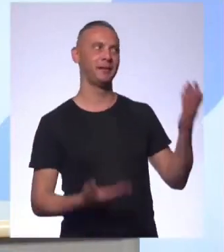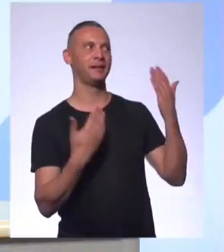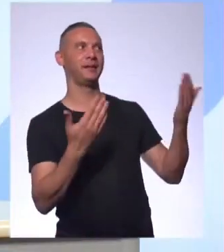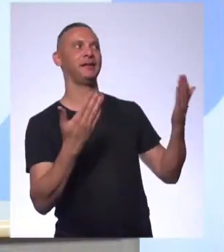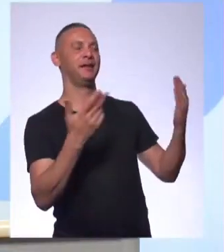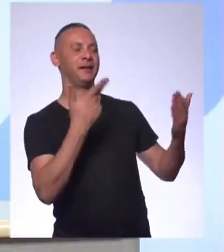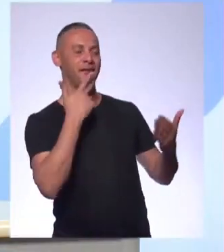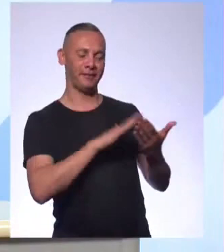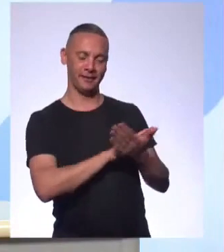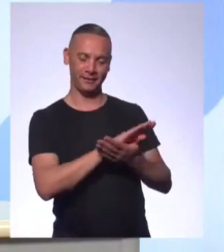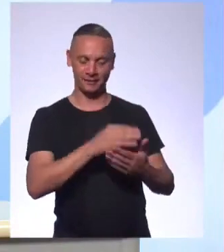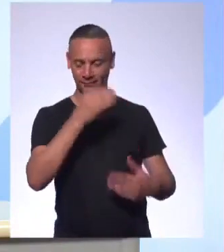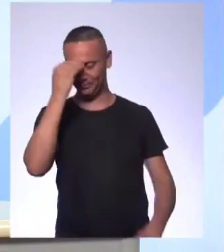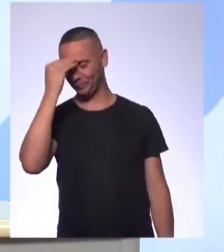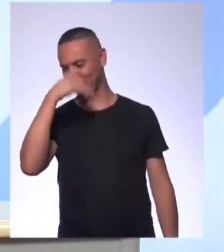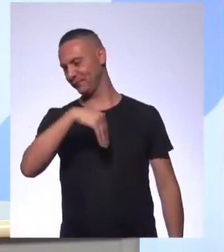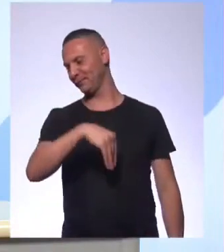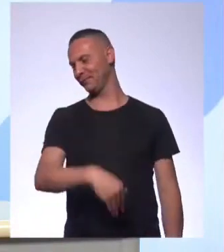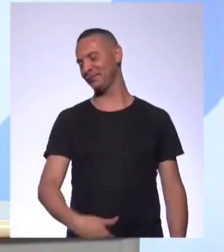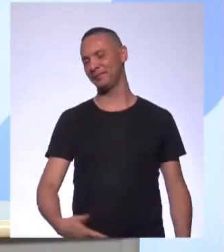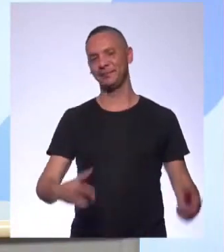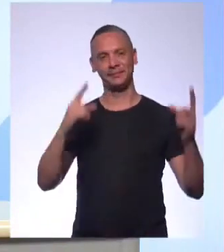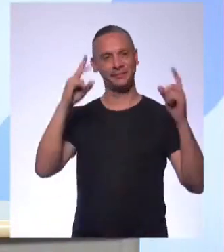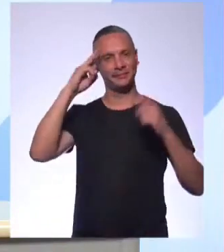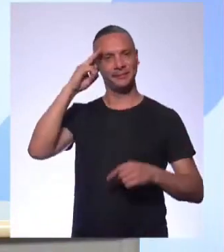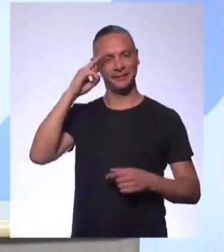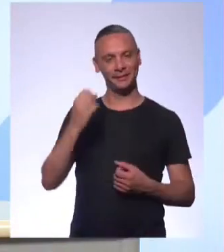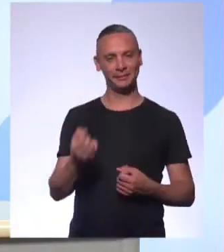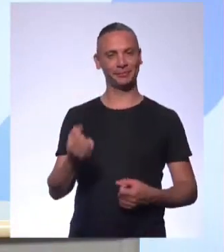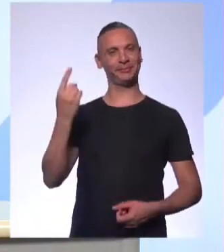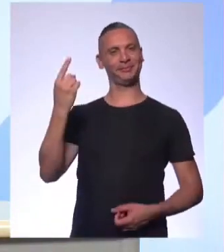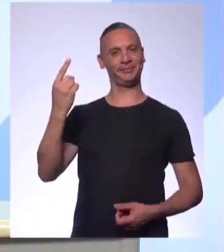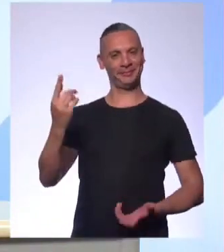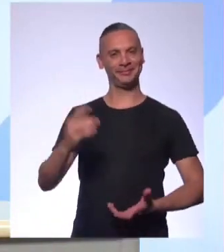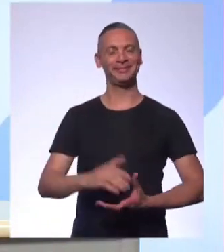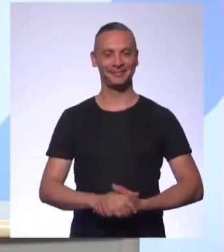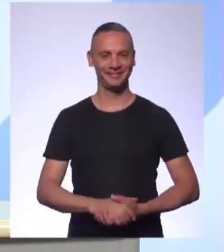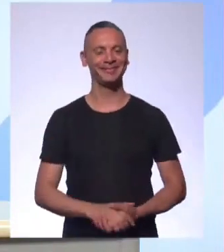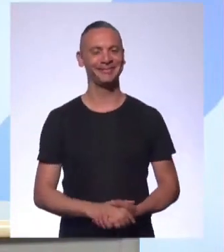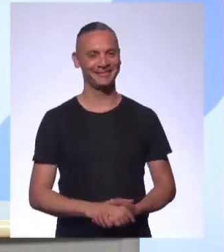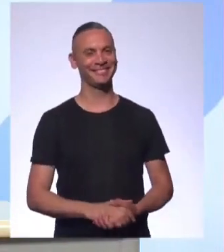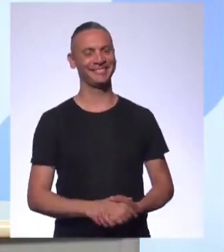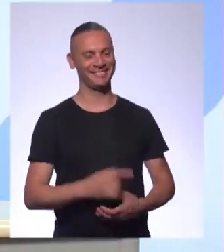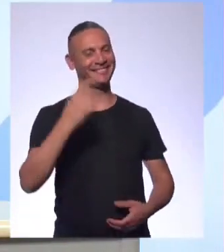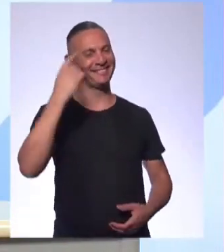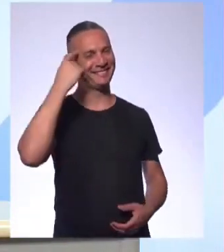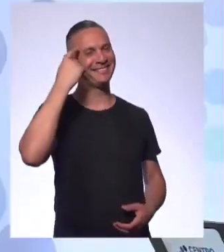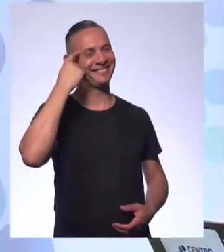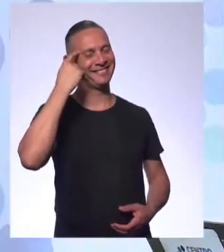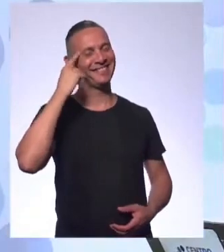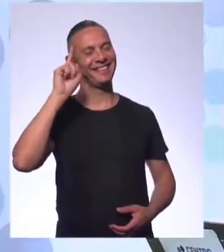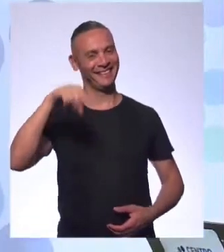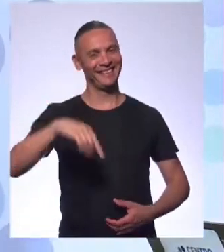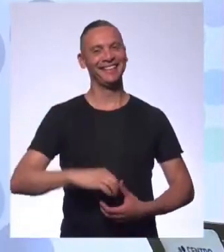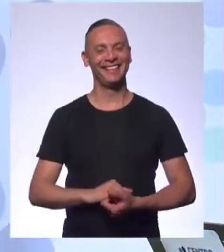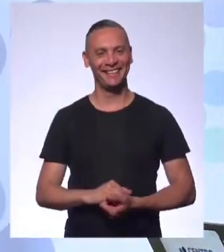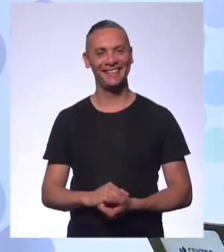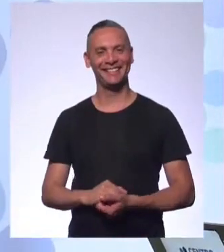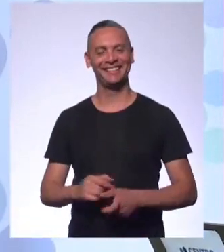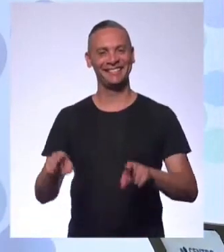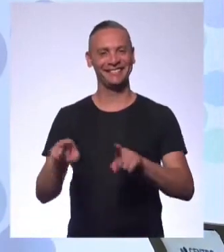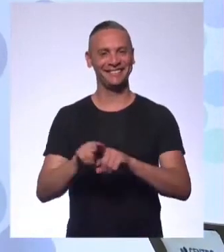assim, isso. decepcionante, gente? Decepcionante, será? Então vamos lá, vamos pensar. Decepcionante? Como assim, gente? Olha